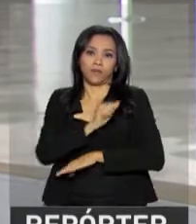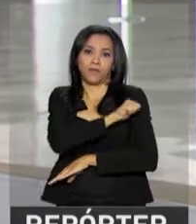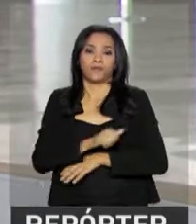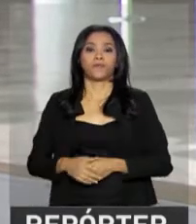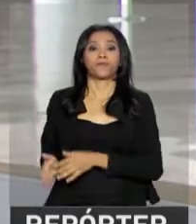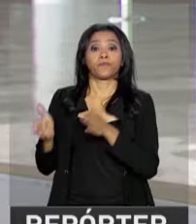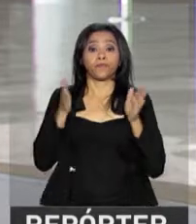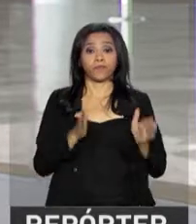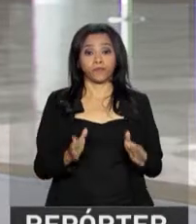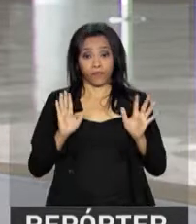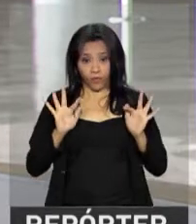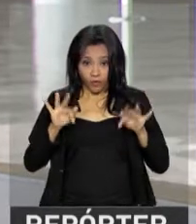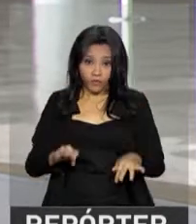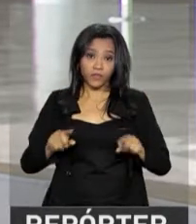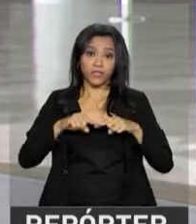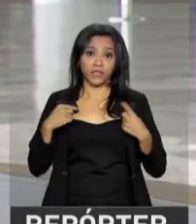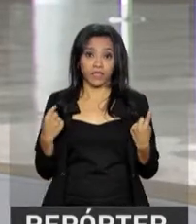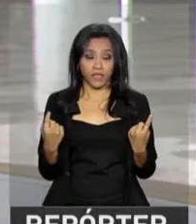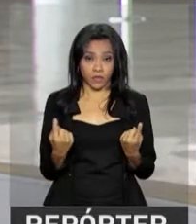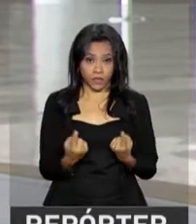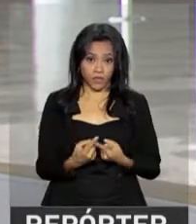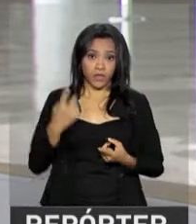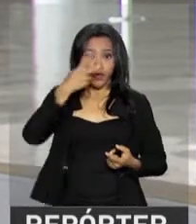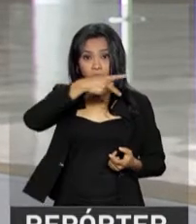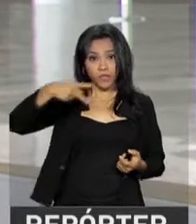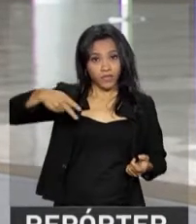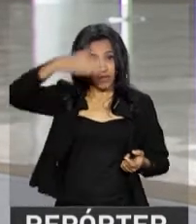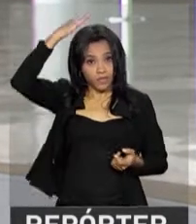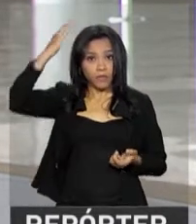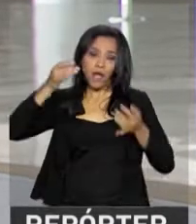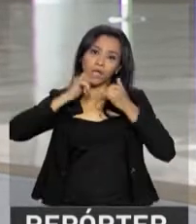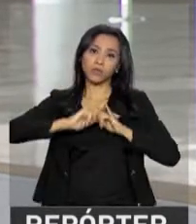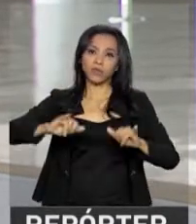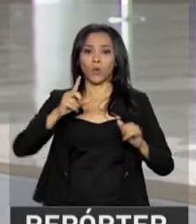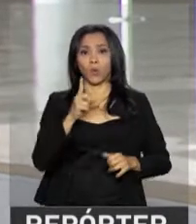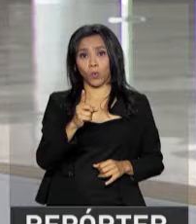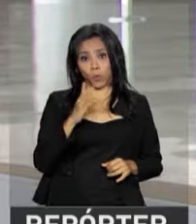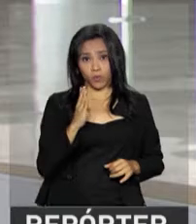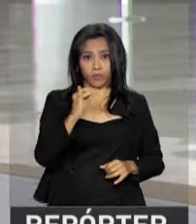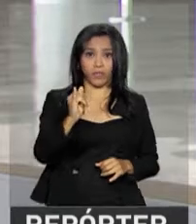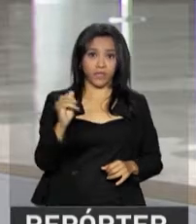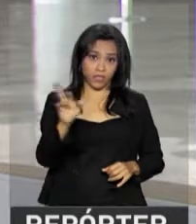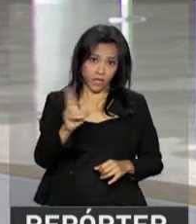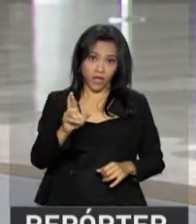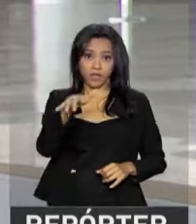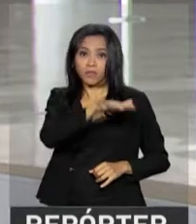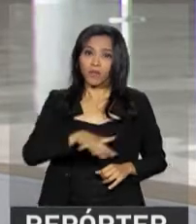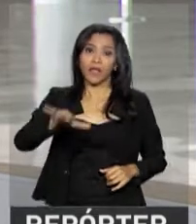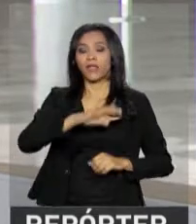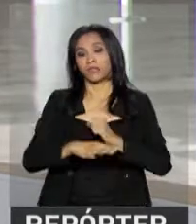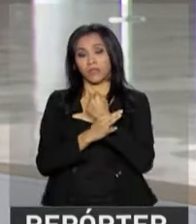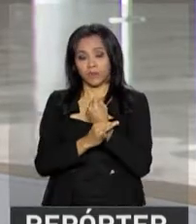No final da reunião, o presidente Michel Temer anunciou a liberação de R$ 1 bilhão para a área de segurança pública do Rio de